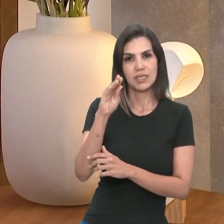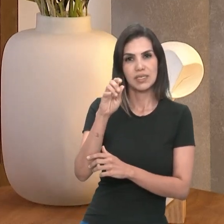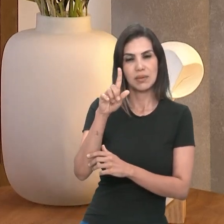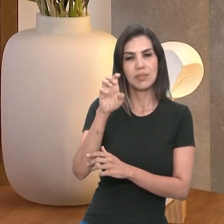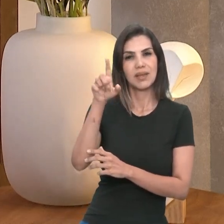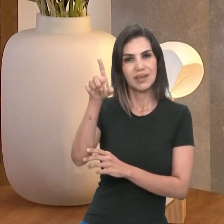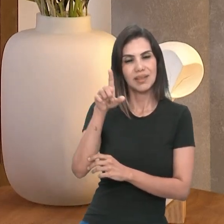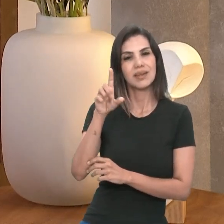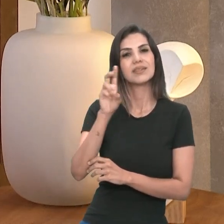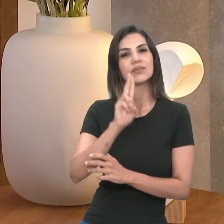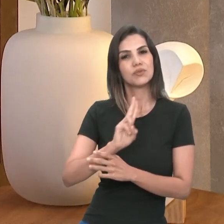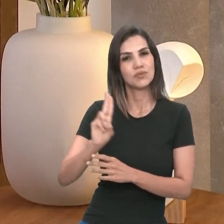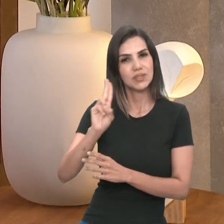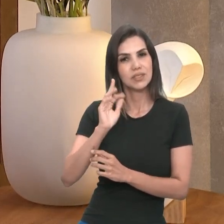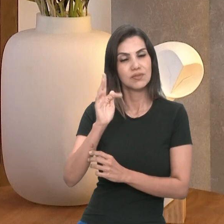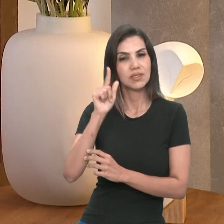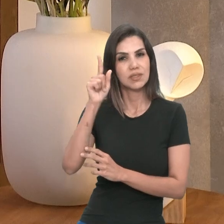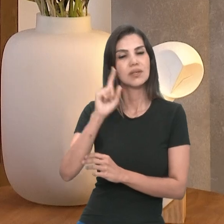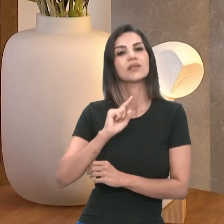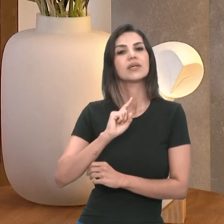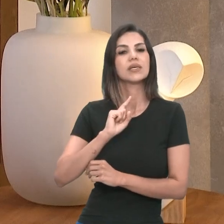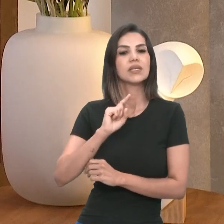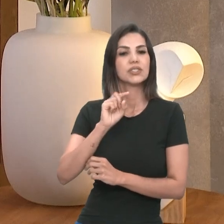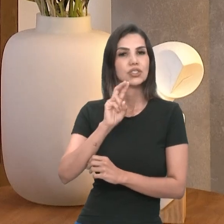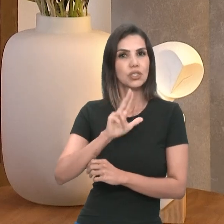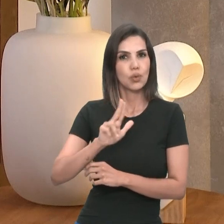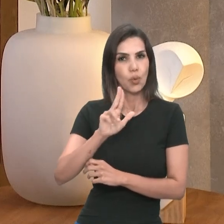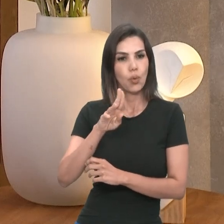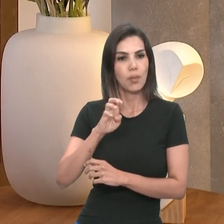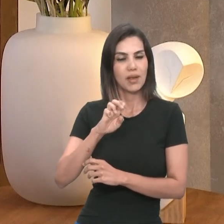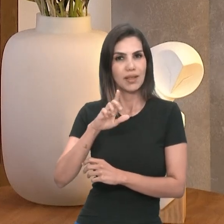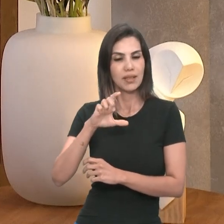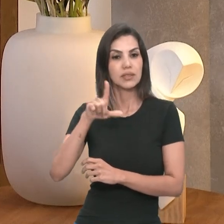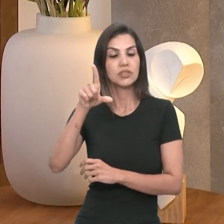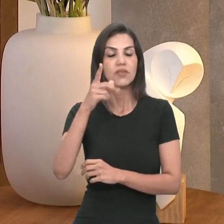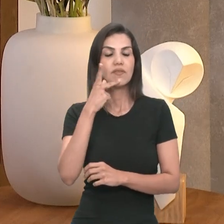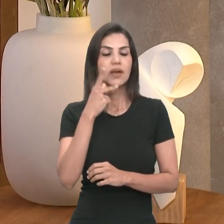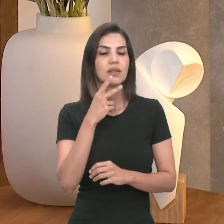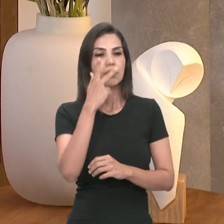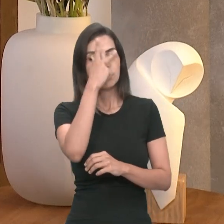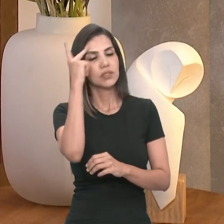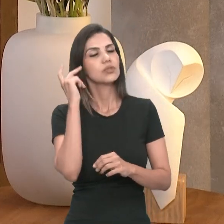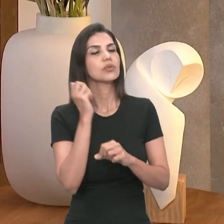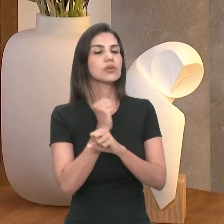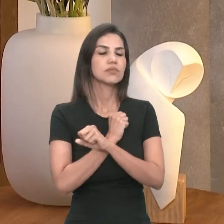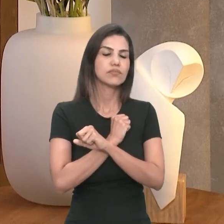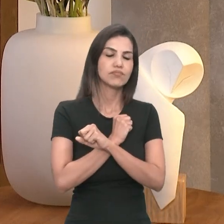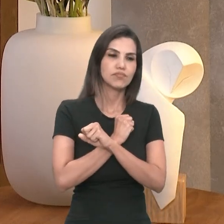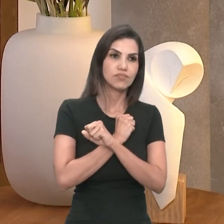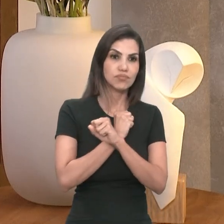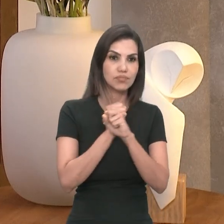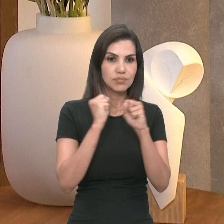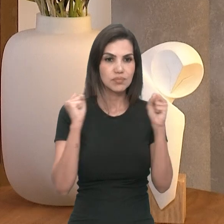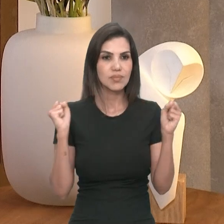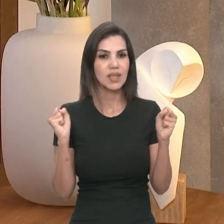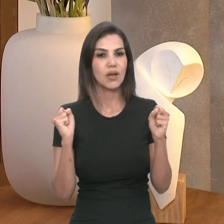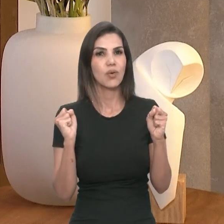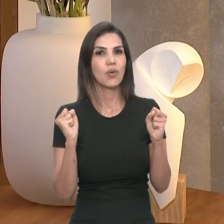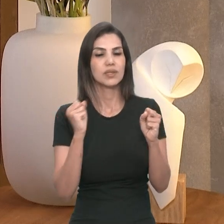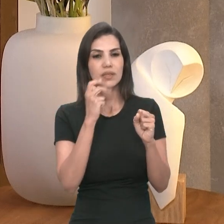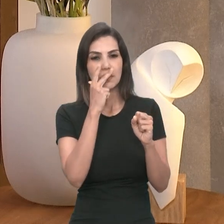mostra que quem tem um jet lag social maior e fez cirurgia bariátrica, praticamente ele tem